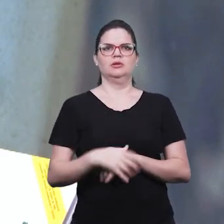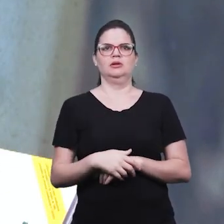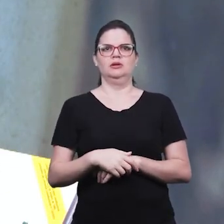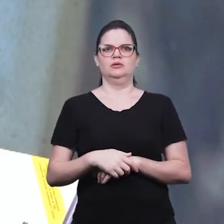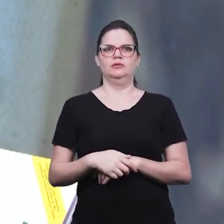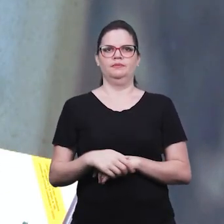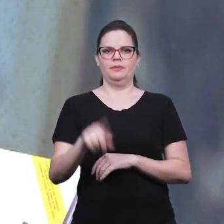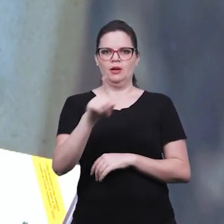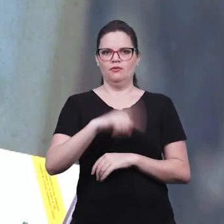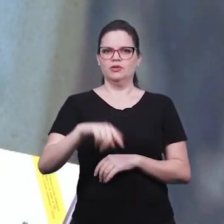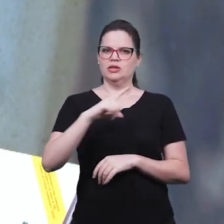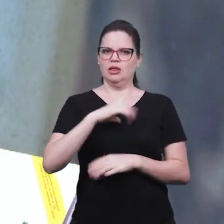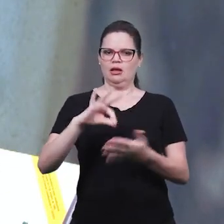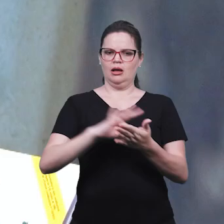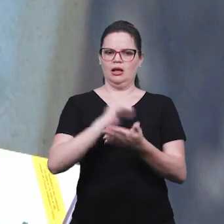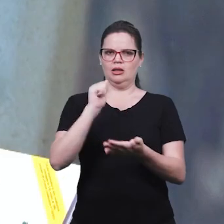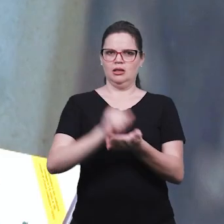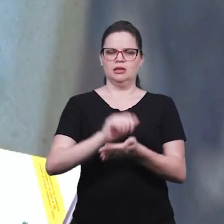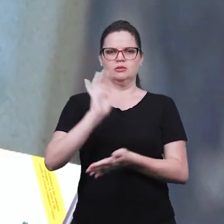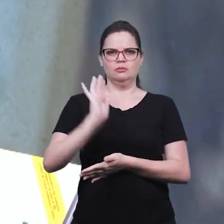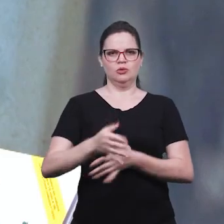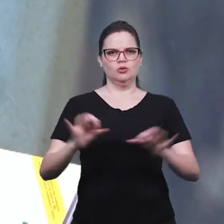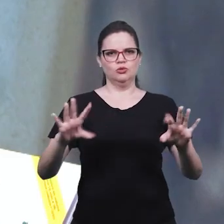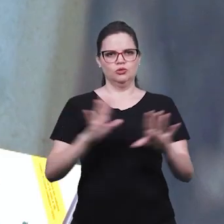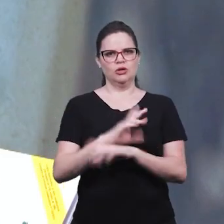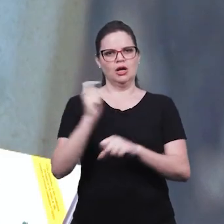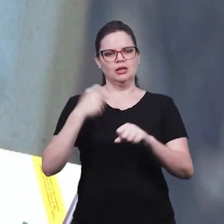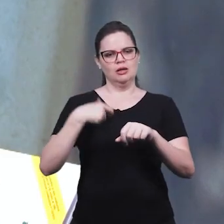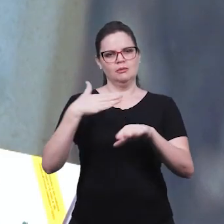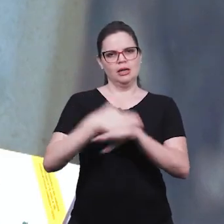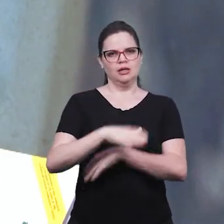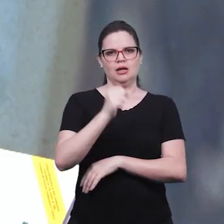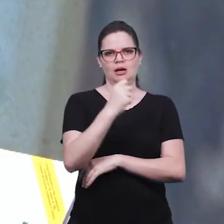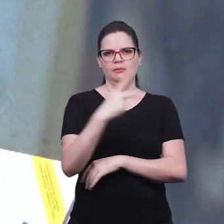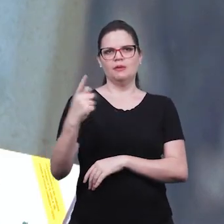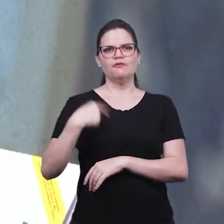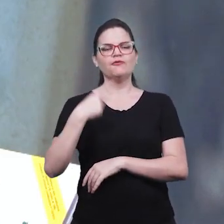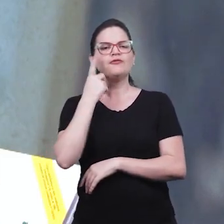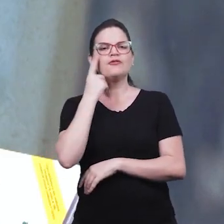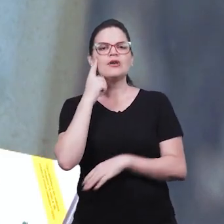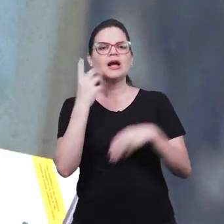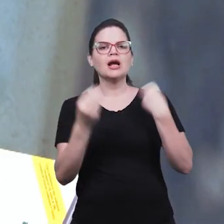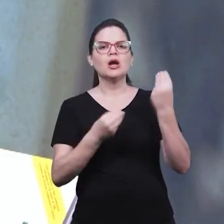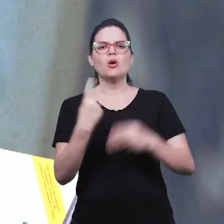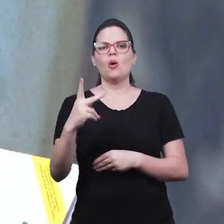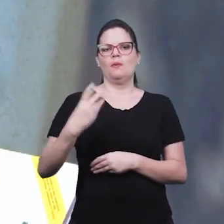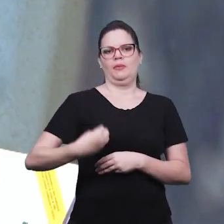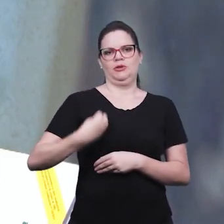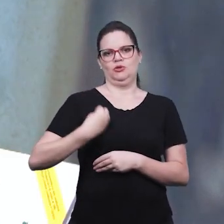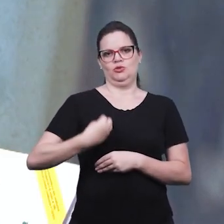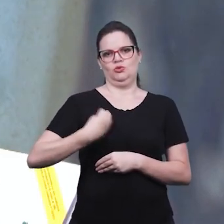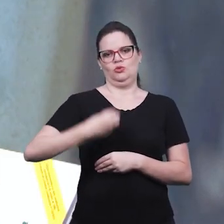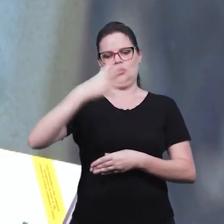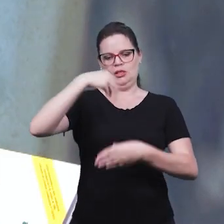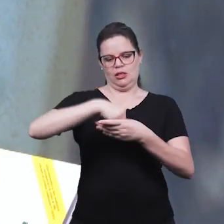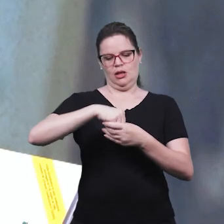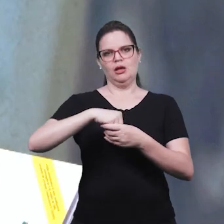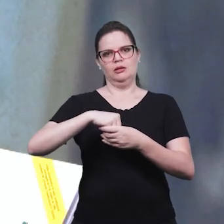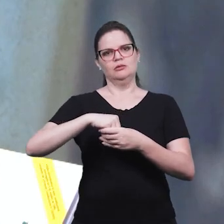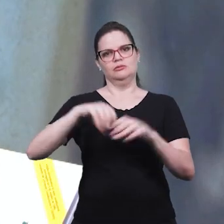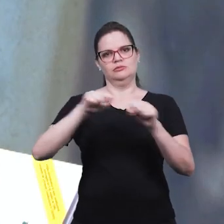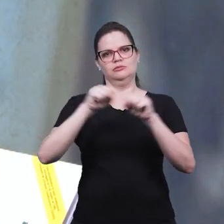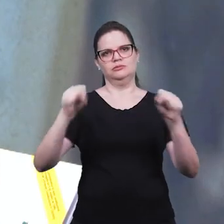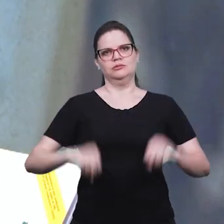já tem o cadastro, consegue entrar no aplicativo, conseguir ver como é que está a sua situação, porque